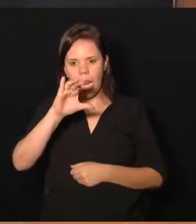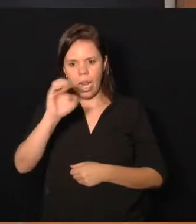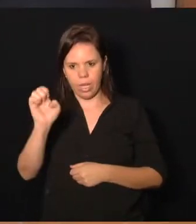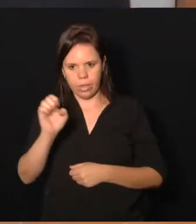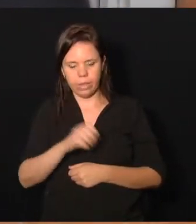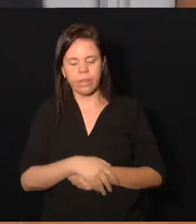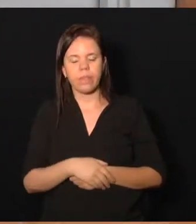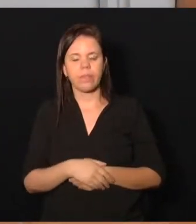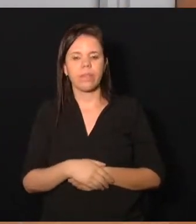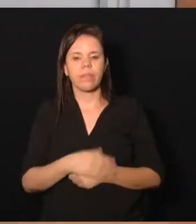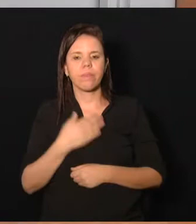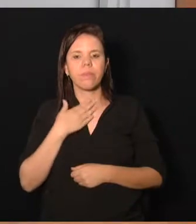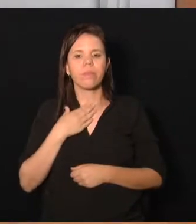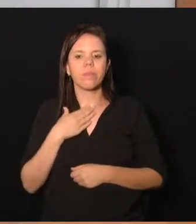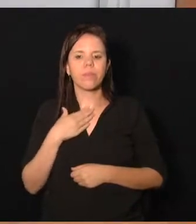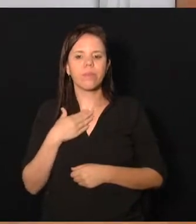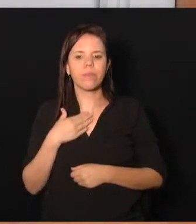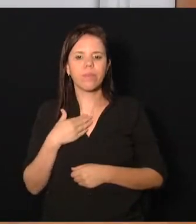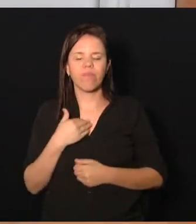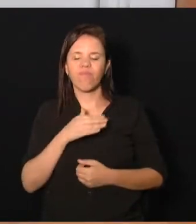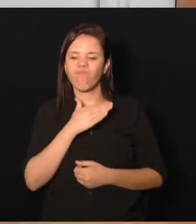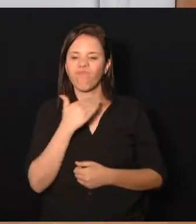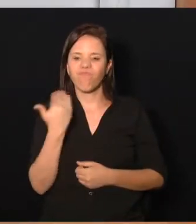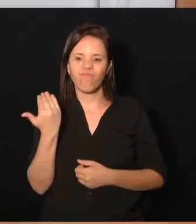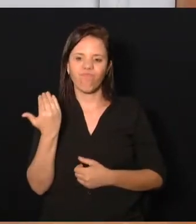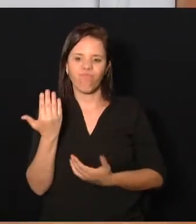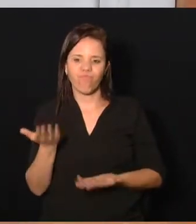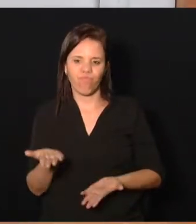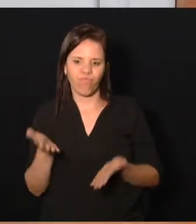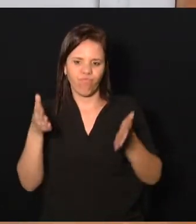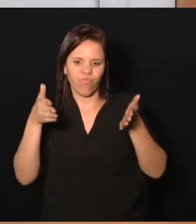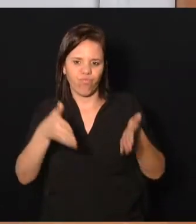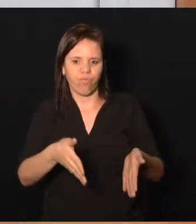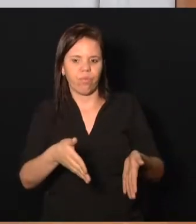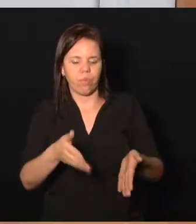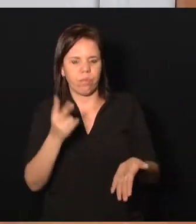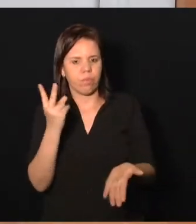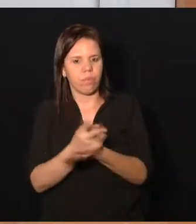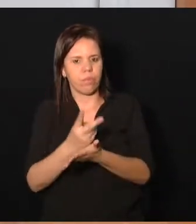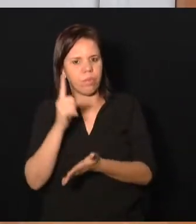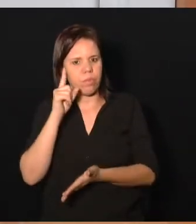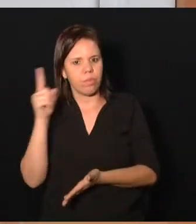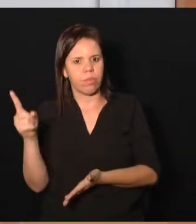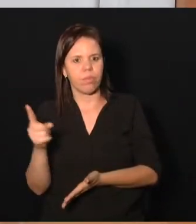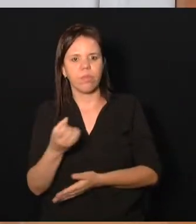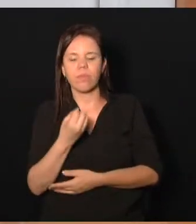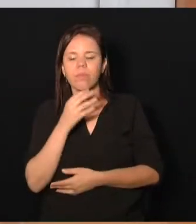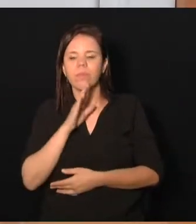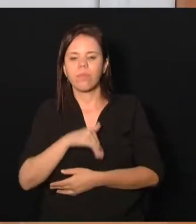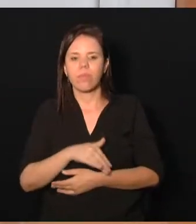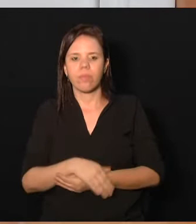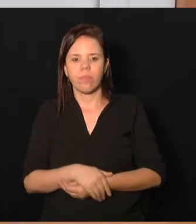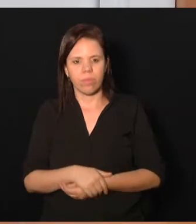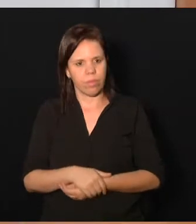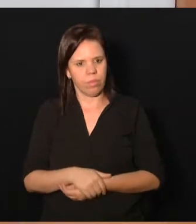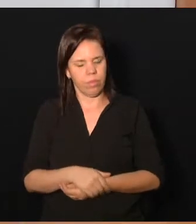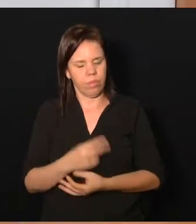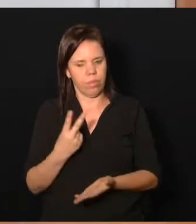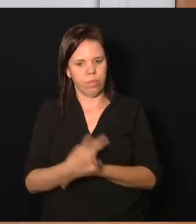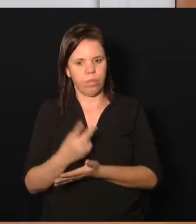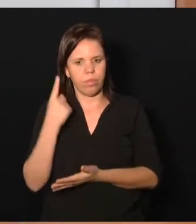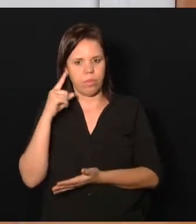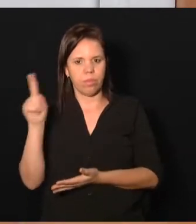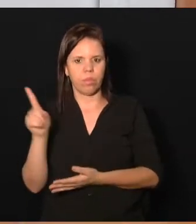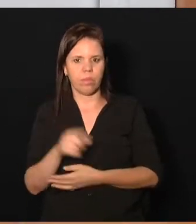dos Santos, faleceu, e bem no dia... Boa tarde. Tudo bem, vereador? E bem no